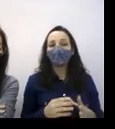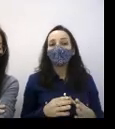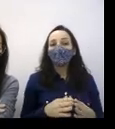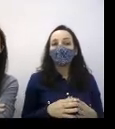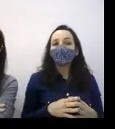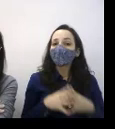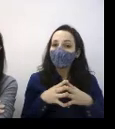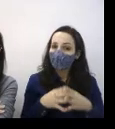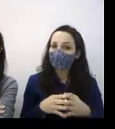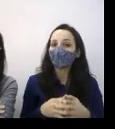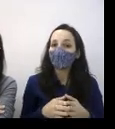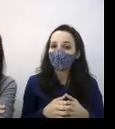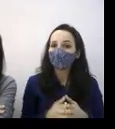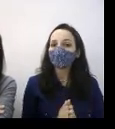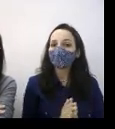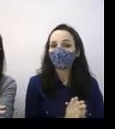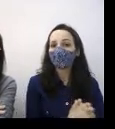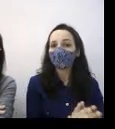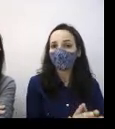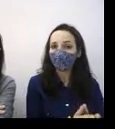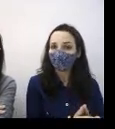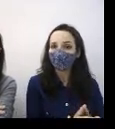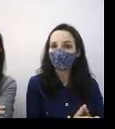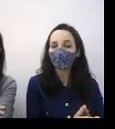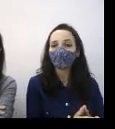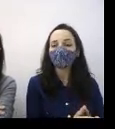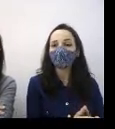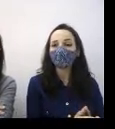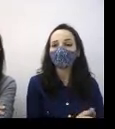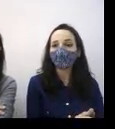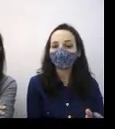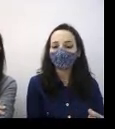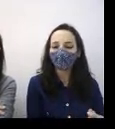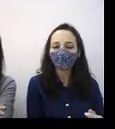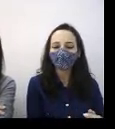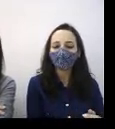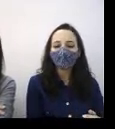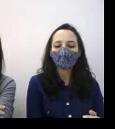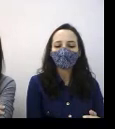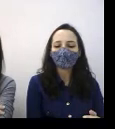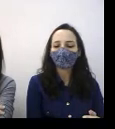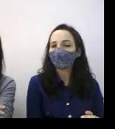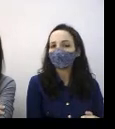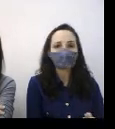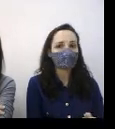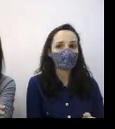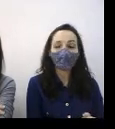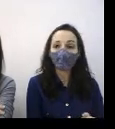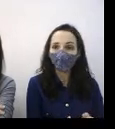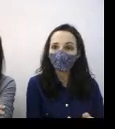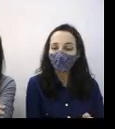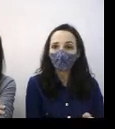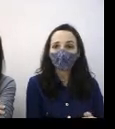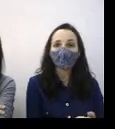então, assim, as crianças também vivenciam o luto. Muitas vezes nós, adultos, temos a tendência de achar